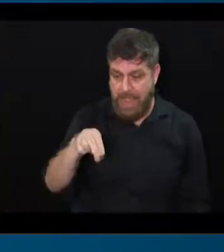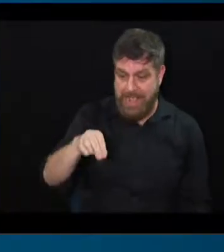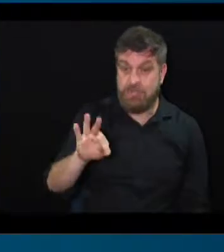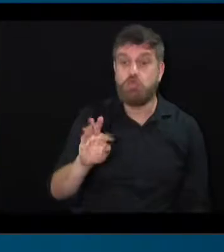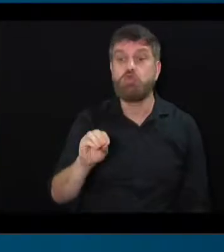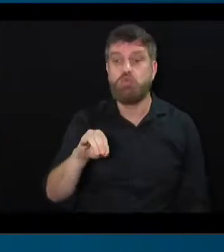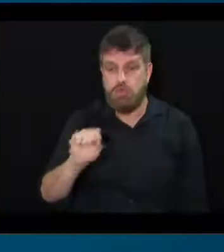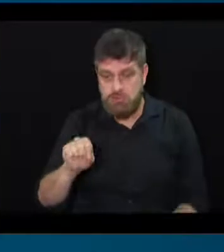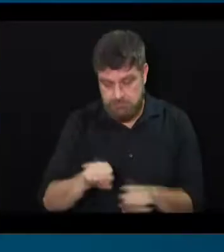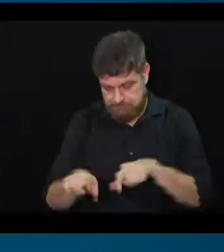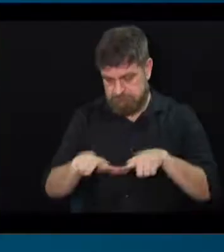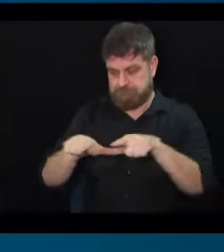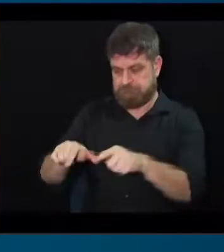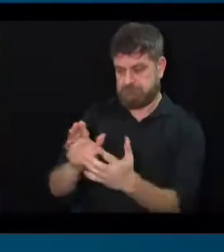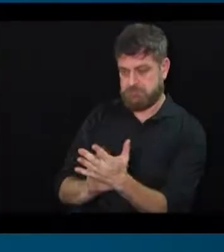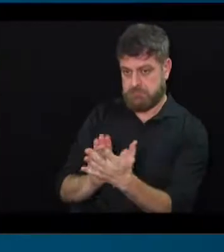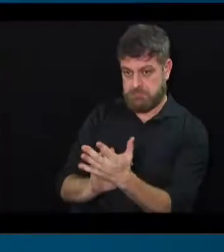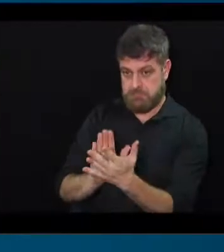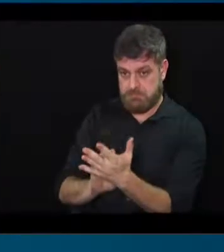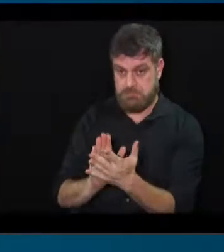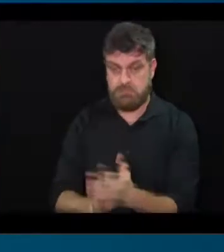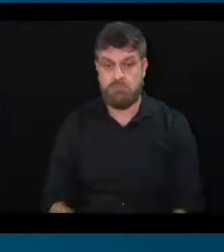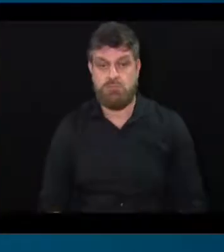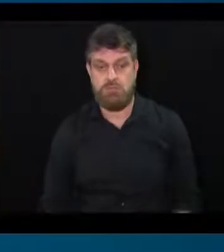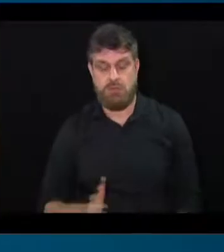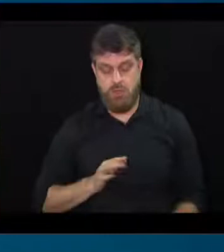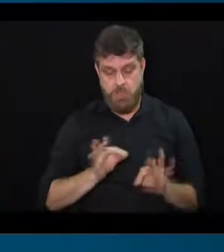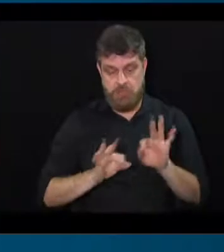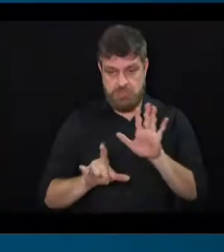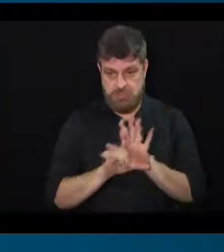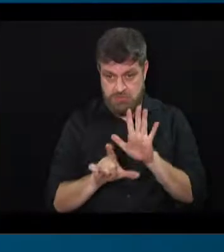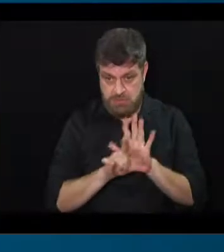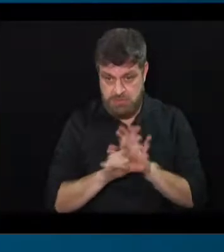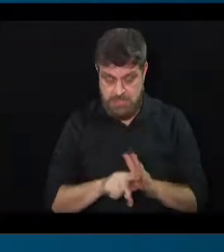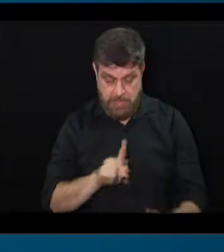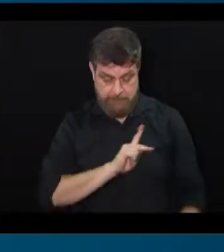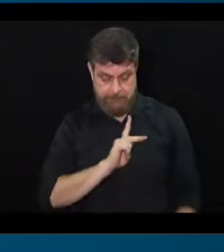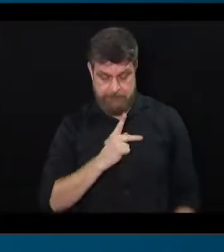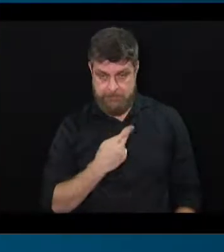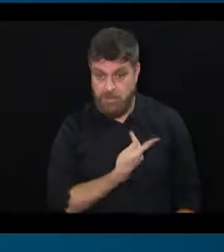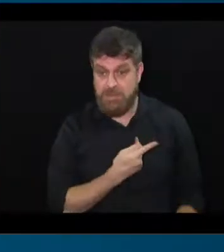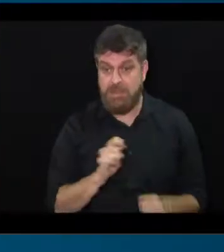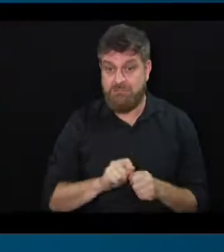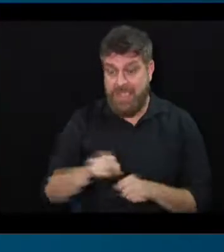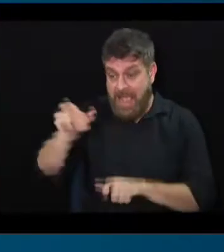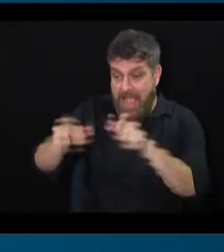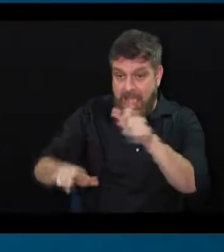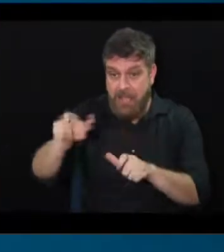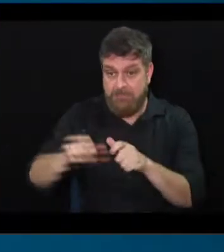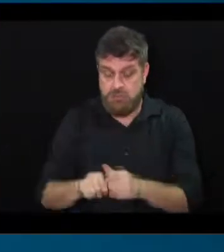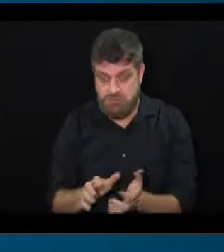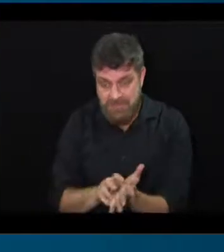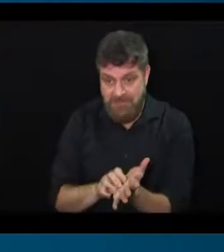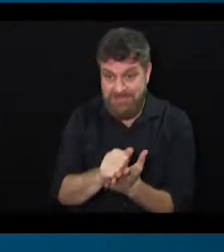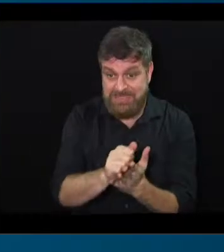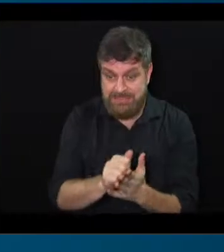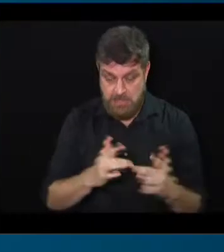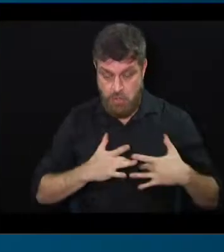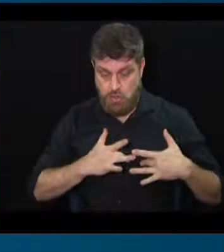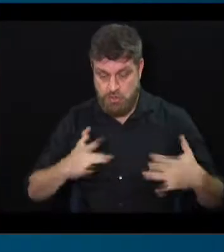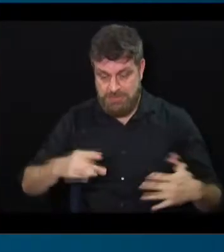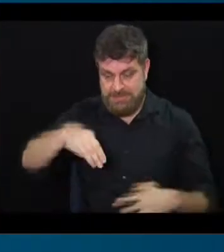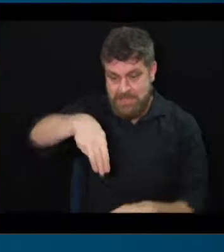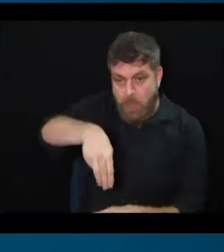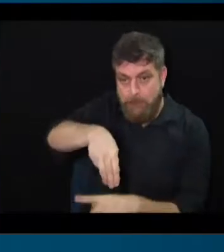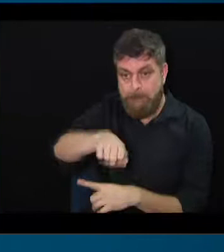Moraes. Em segunda discussão foi aprovado o projeto de lei de autoria do vereador Paulo Haddad, que isenta as pessoas cadastradas no Registro